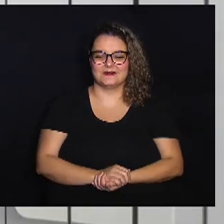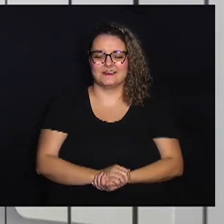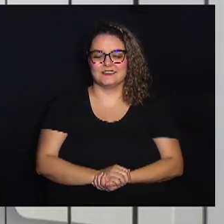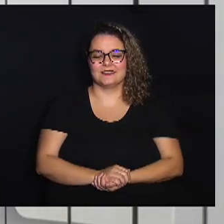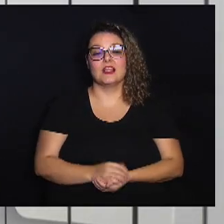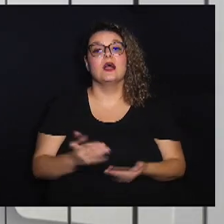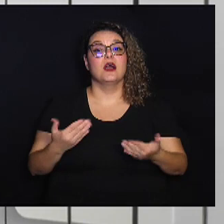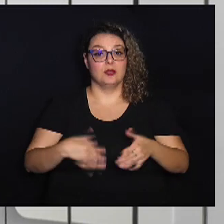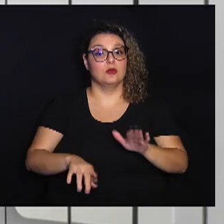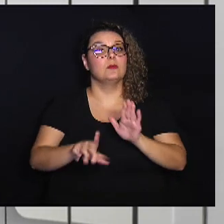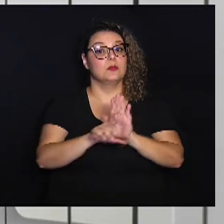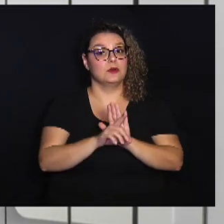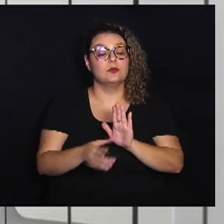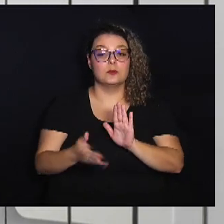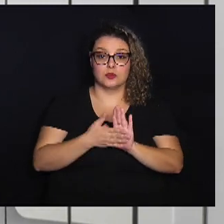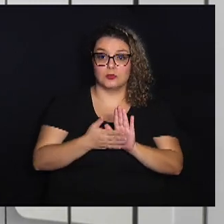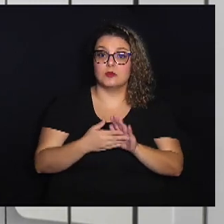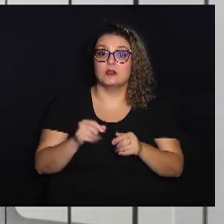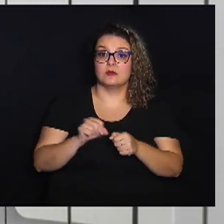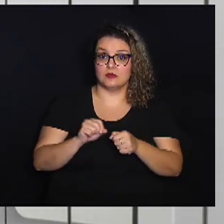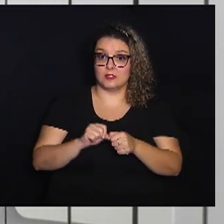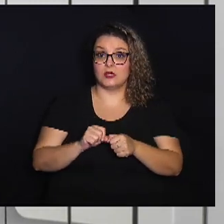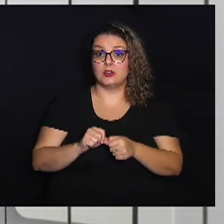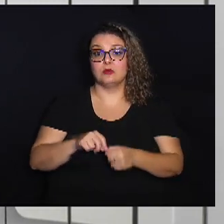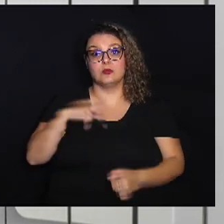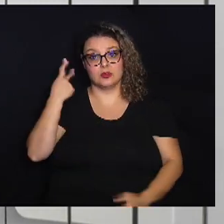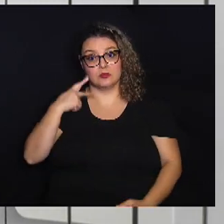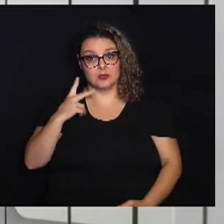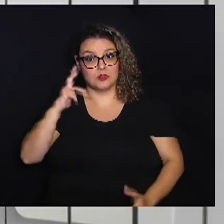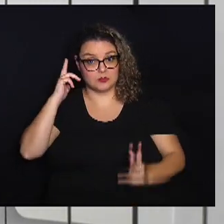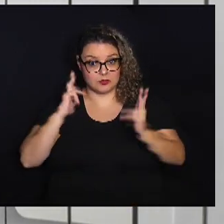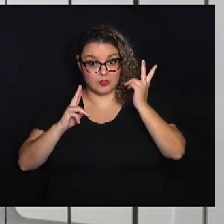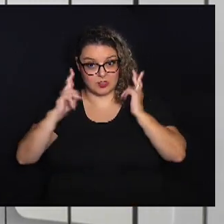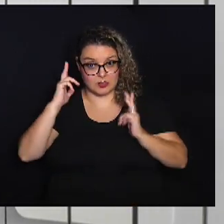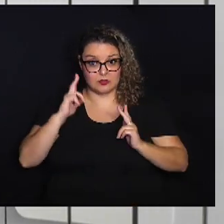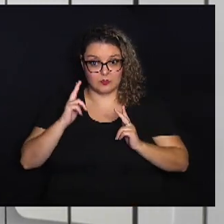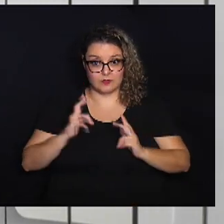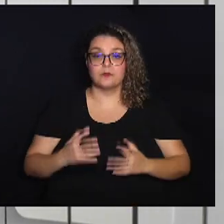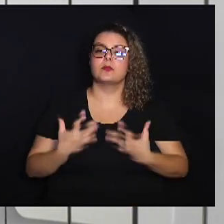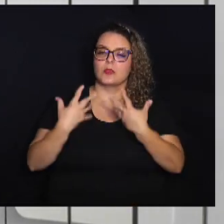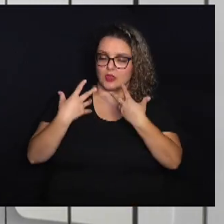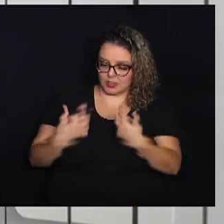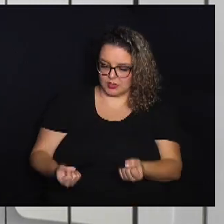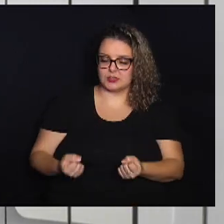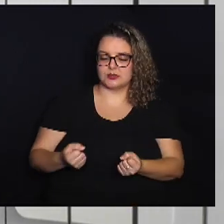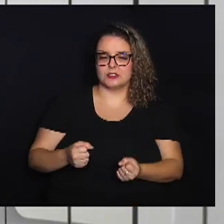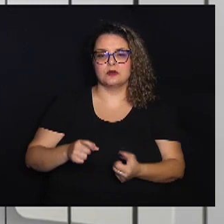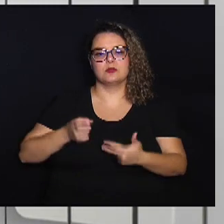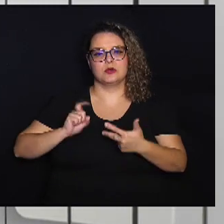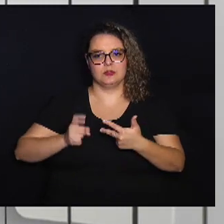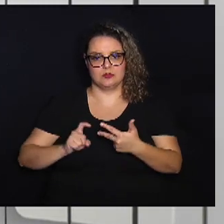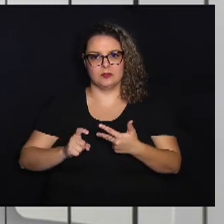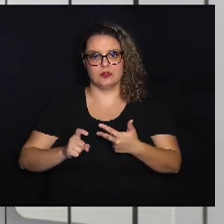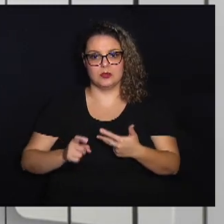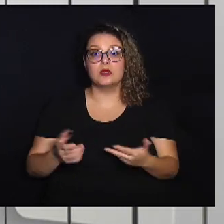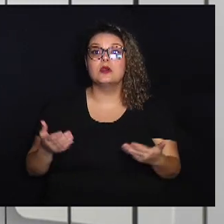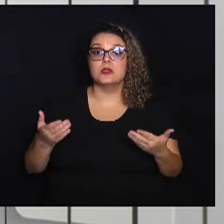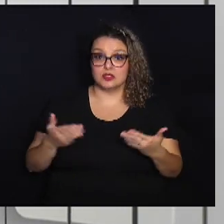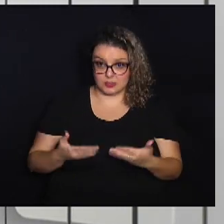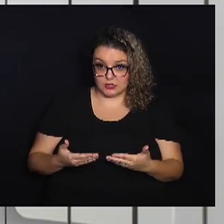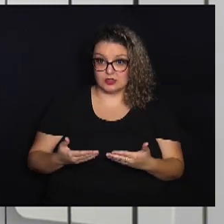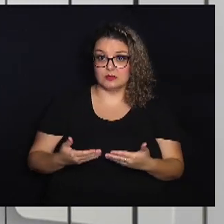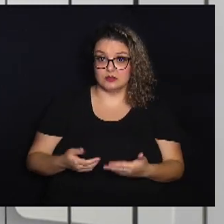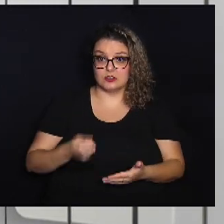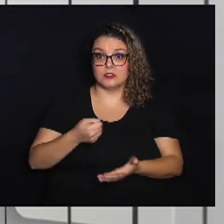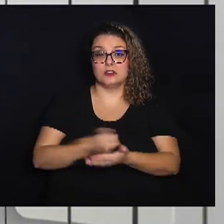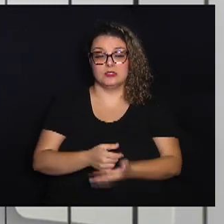Agora é lei. Proposta realizada pelo vereador Edivaldo Cabello é sancionada pelo Executivo. E agora existe